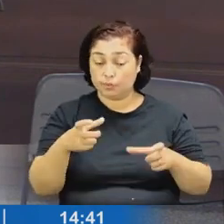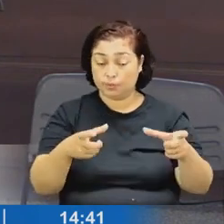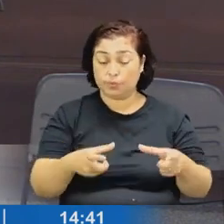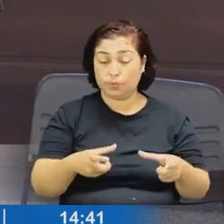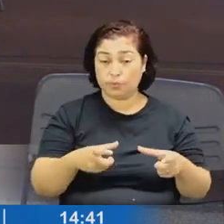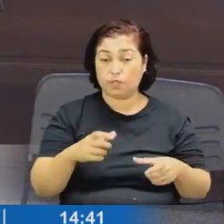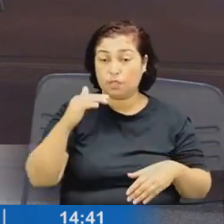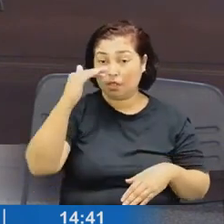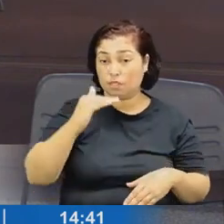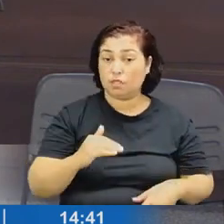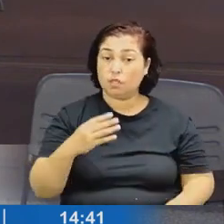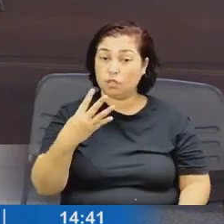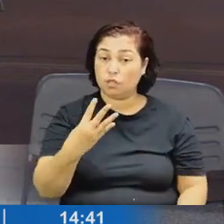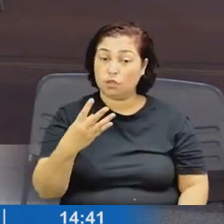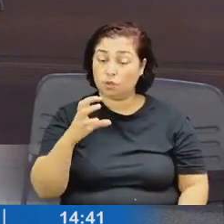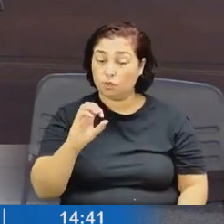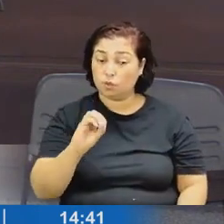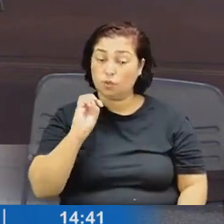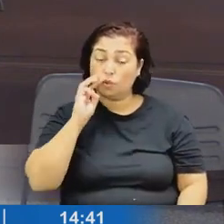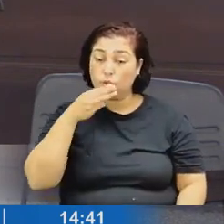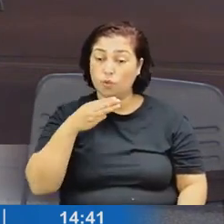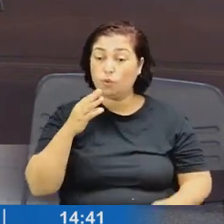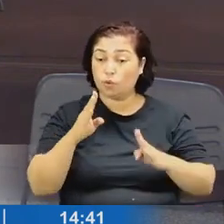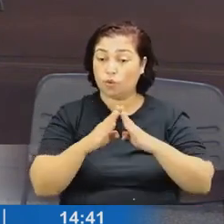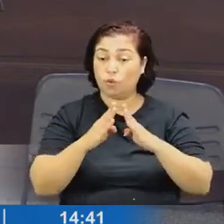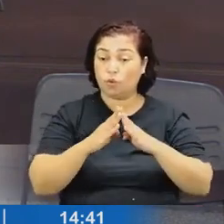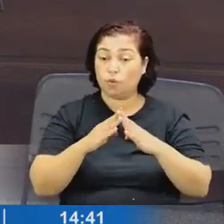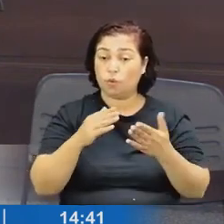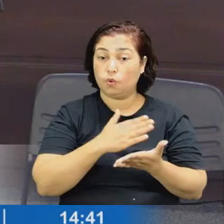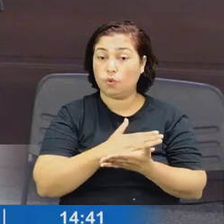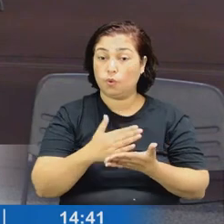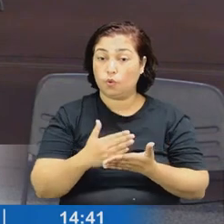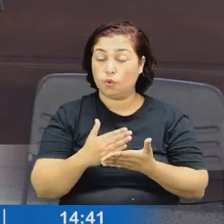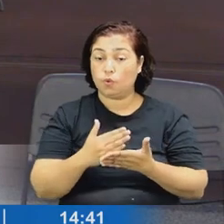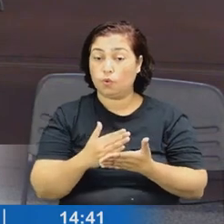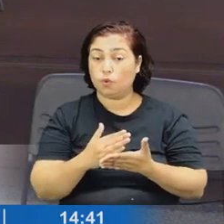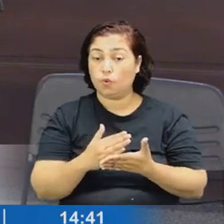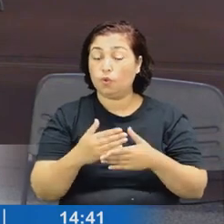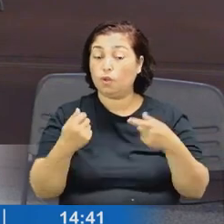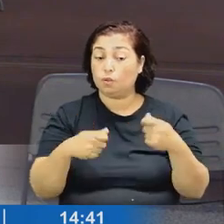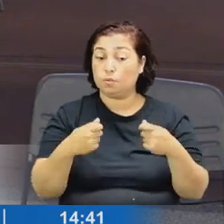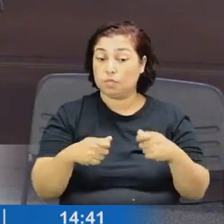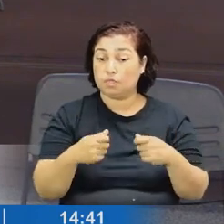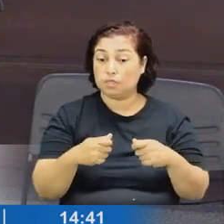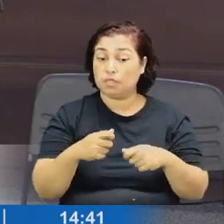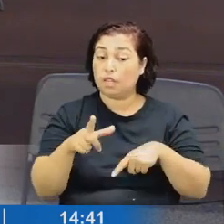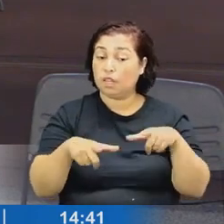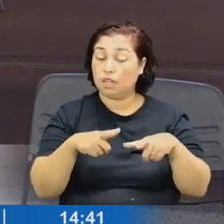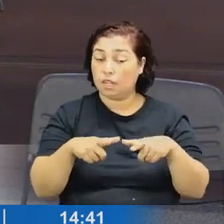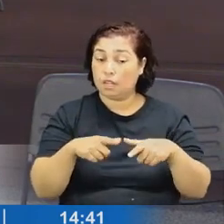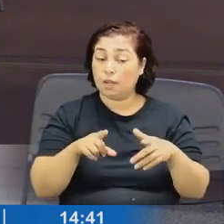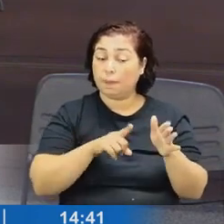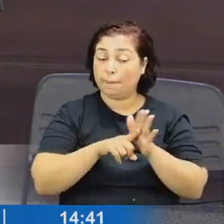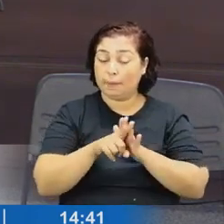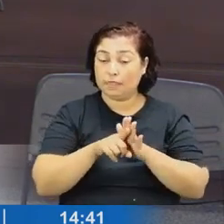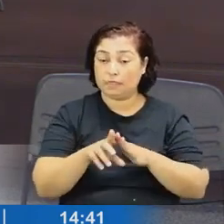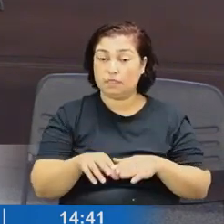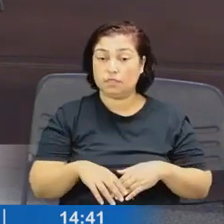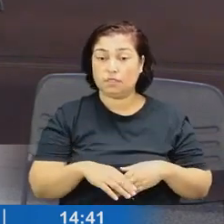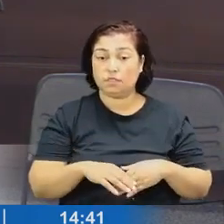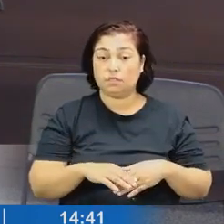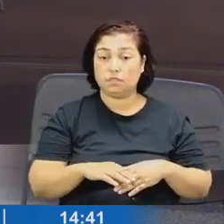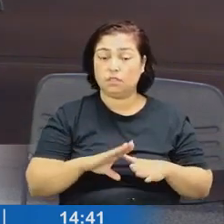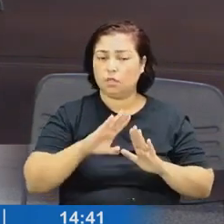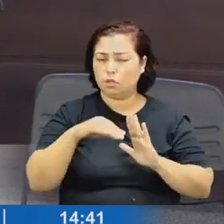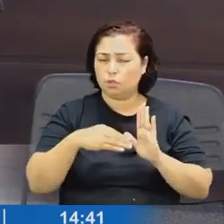40 mil habitantes ali começa a ter umas especificidades que você precisa trabalhar todo o resto 50